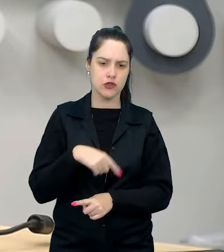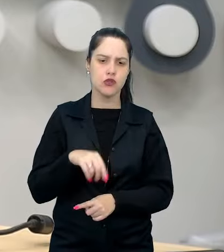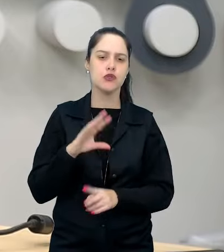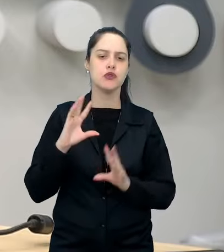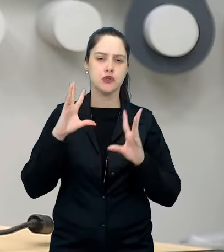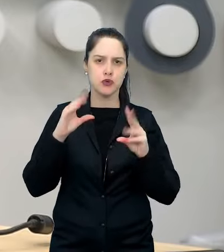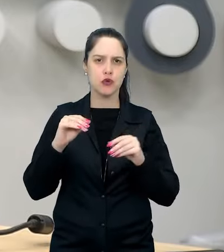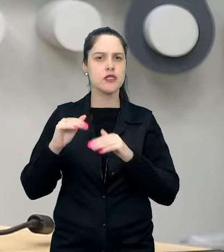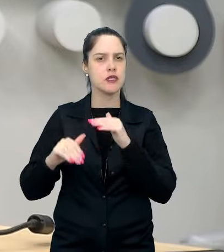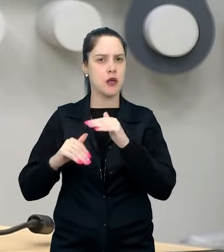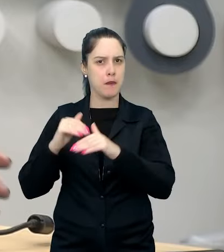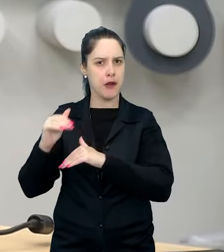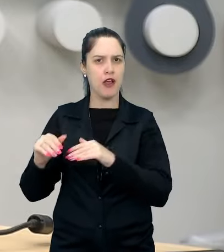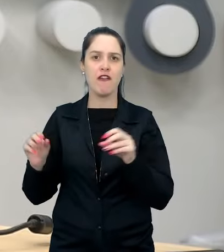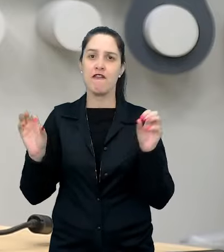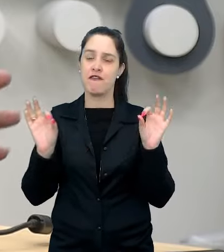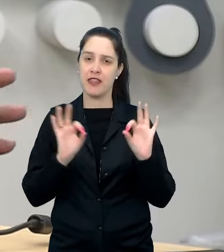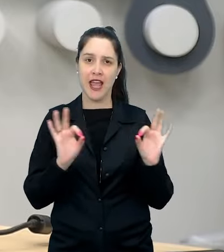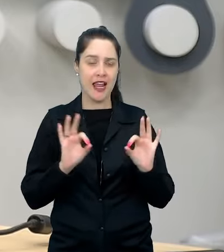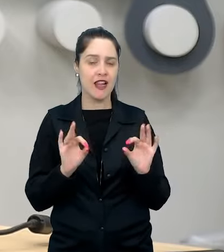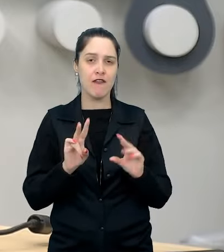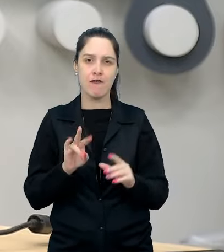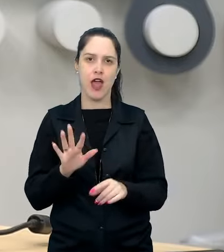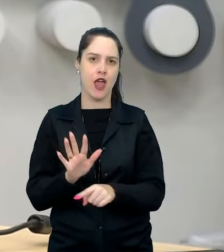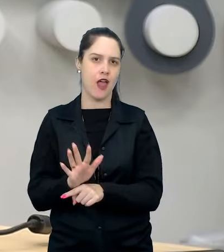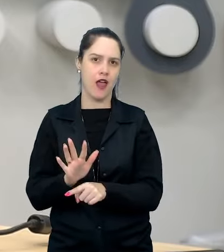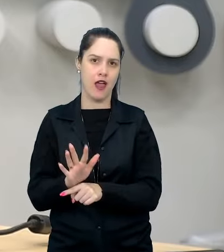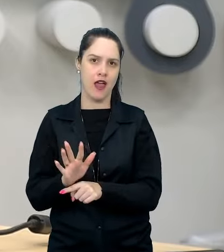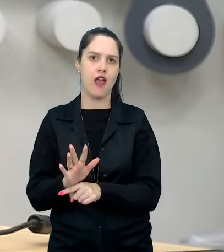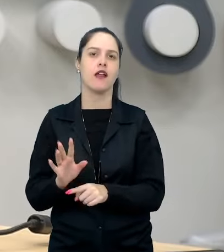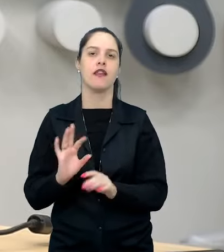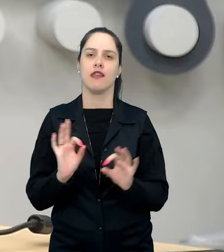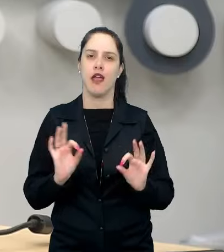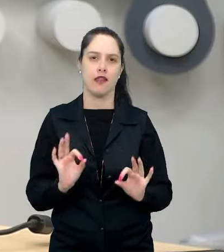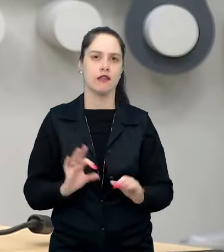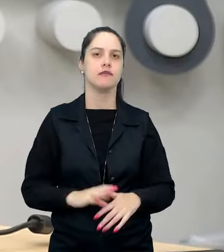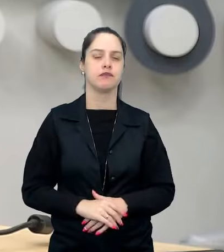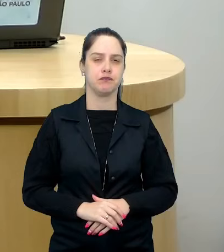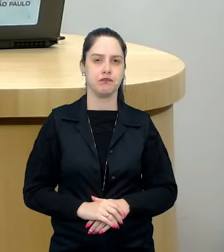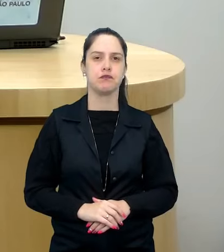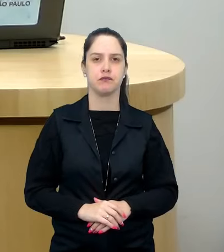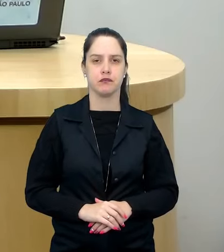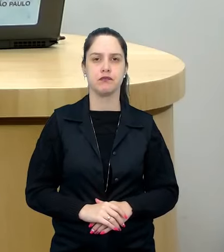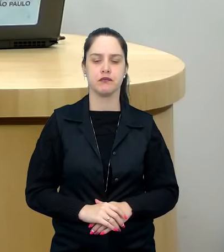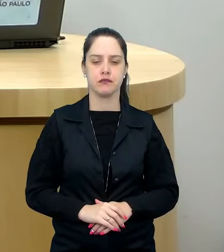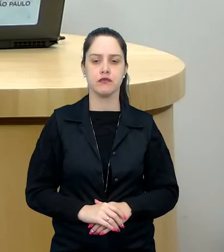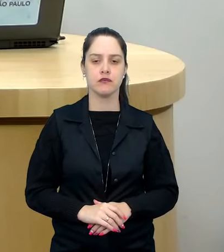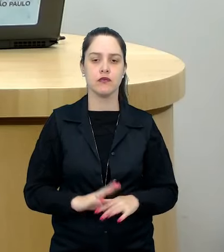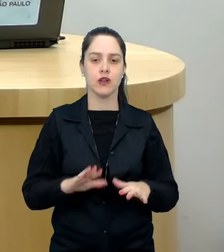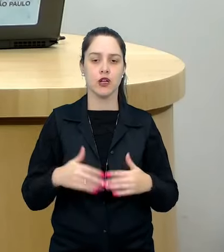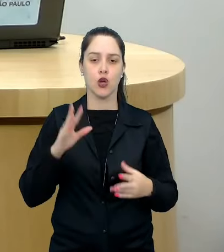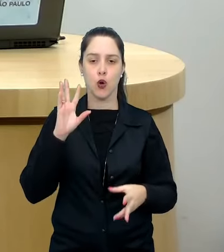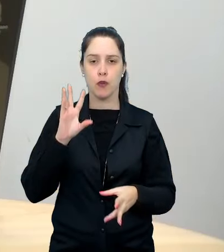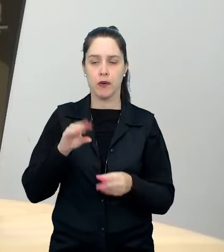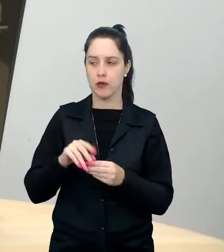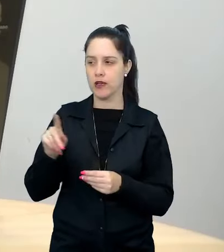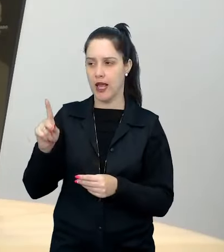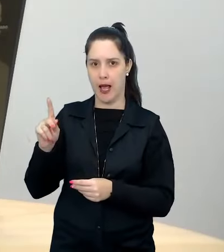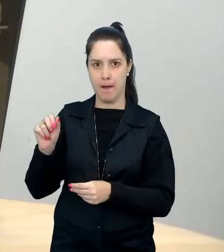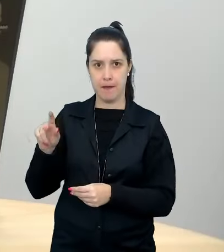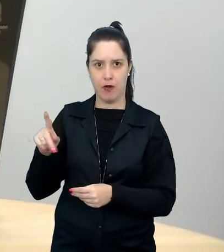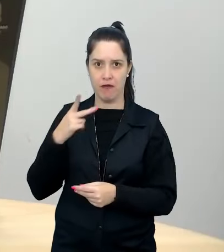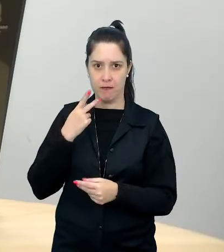esse processo, nada vai funcionar, né, nada disso vai funcionar. Aí, complementando a Paula também,